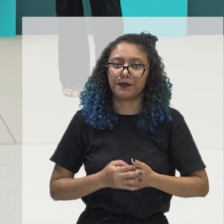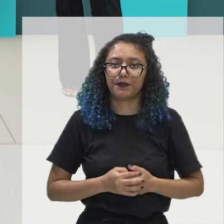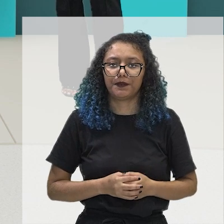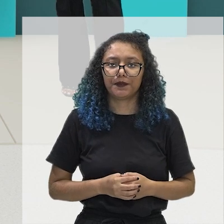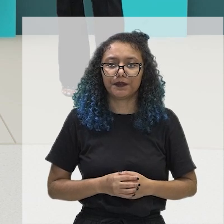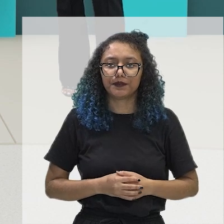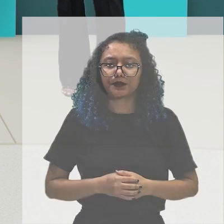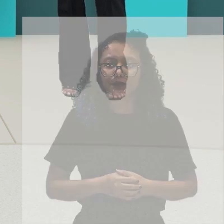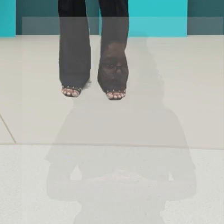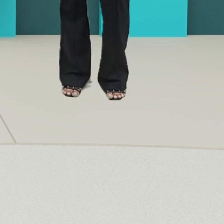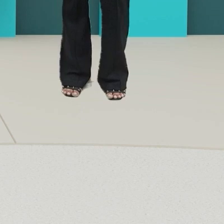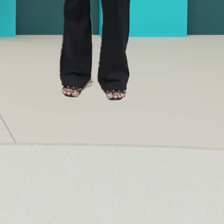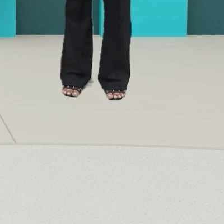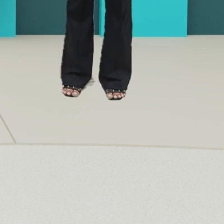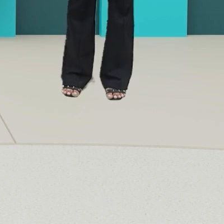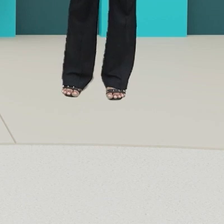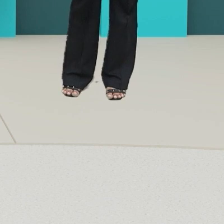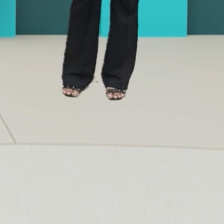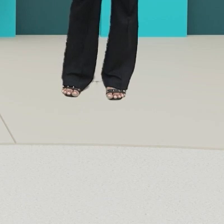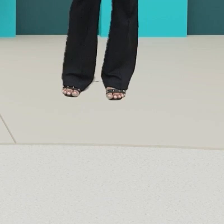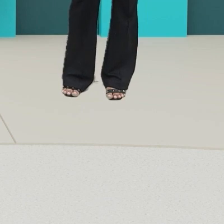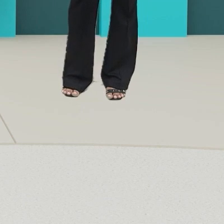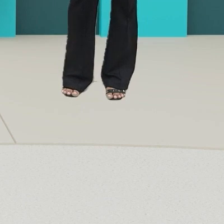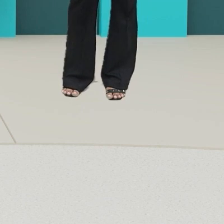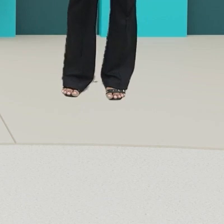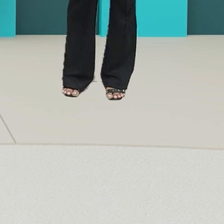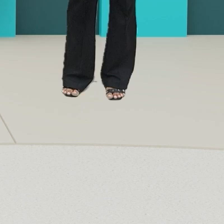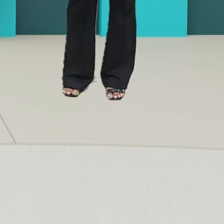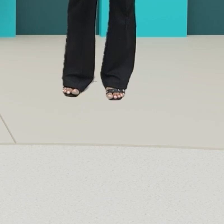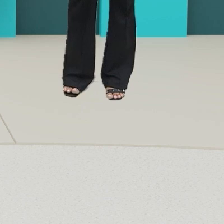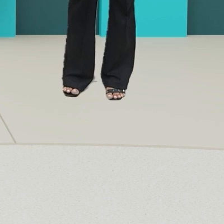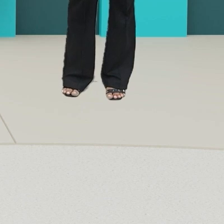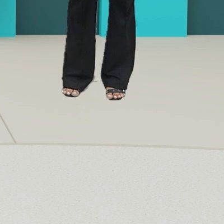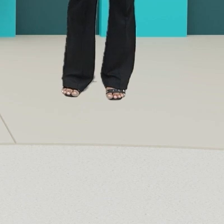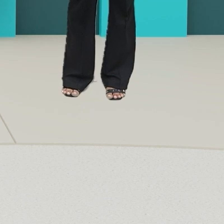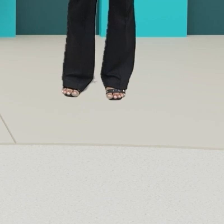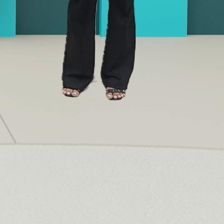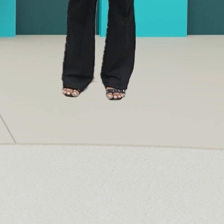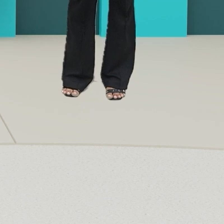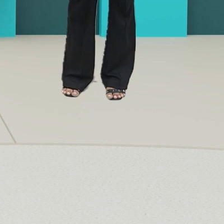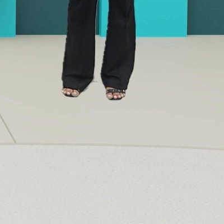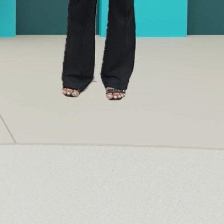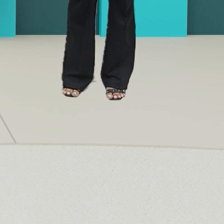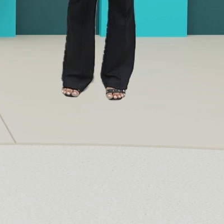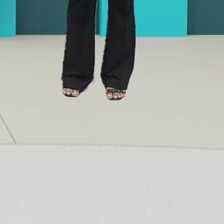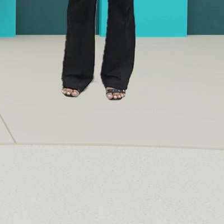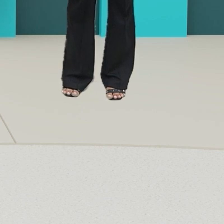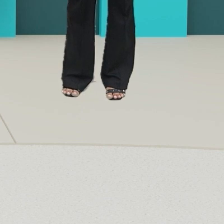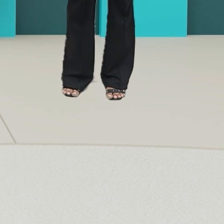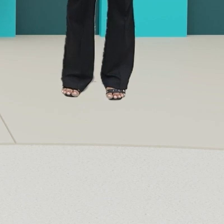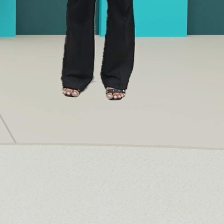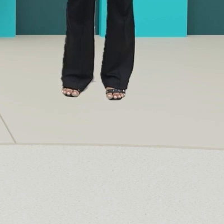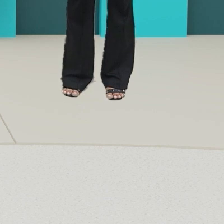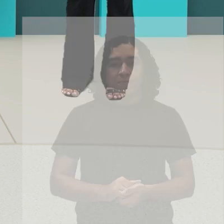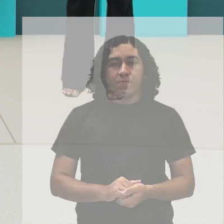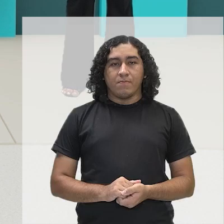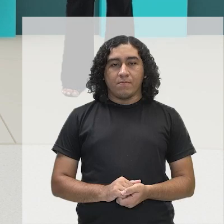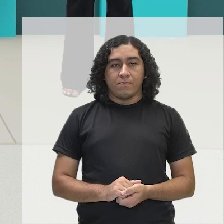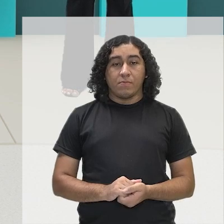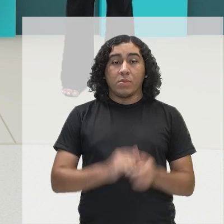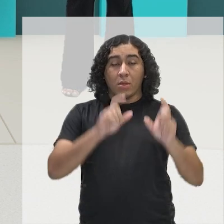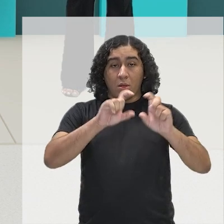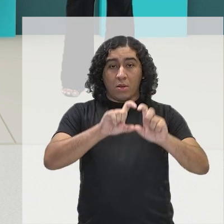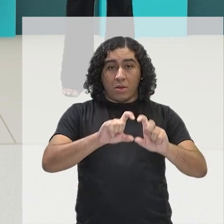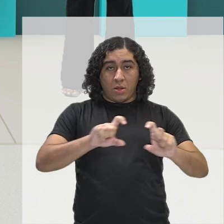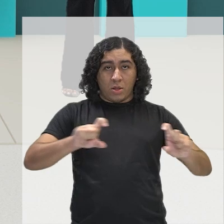pensar. Vamos ver, no formal, olha só como fica let me think. Let me think. E aí depois,